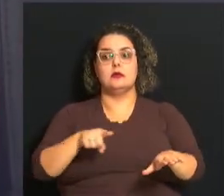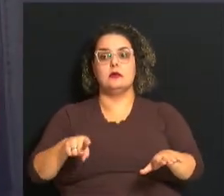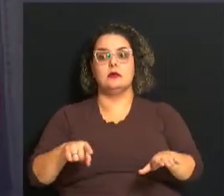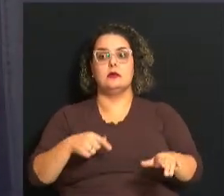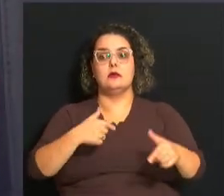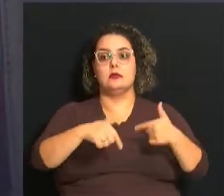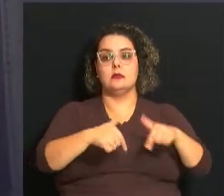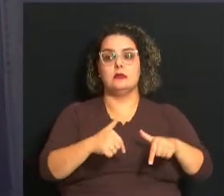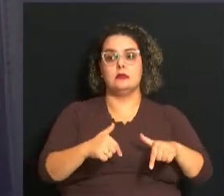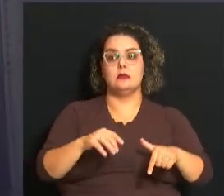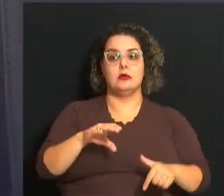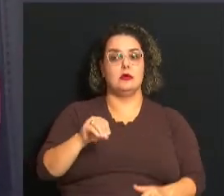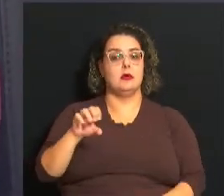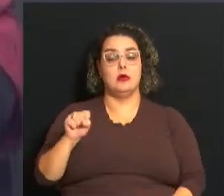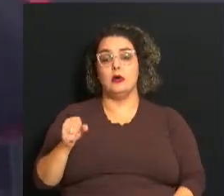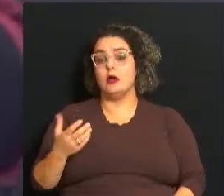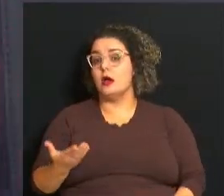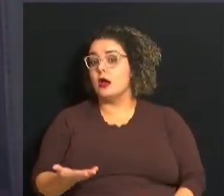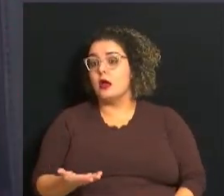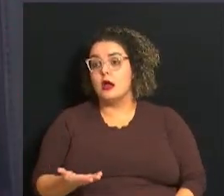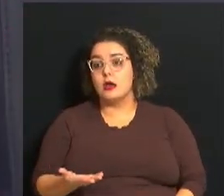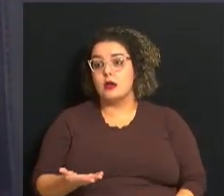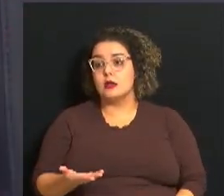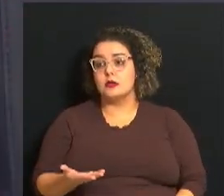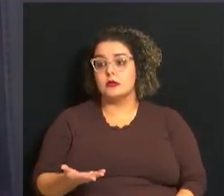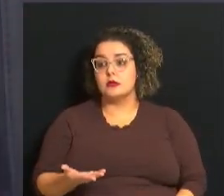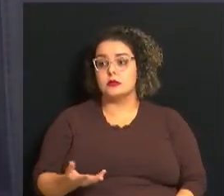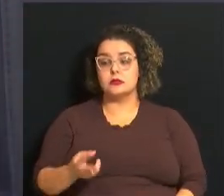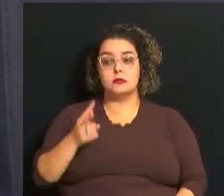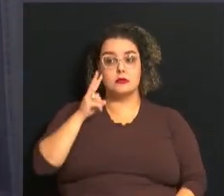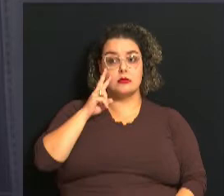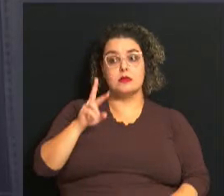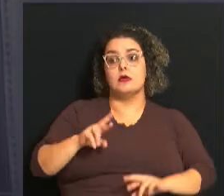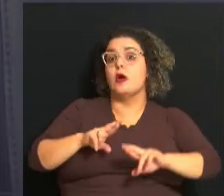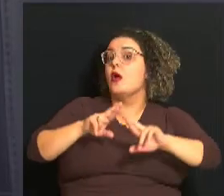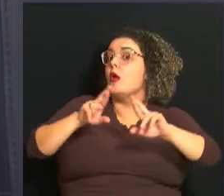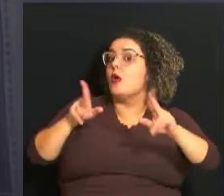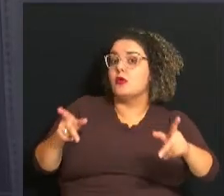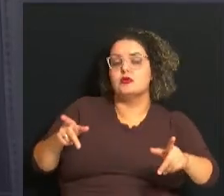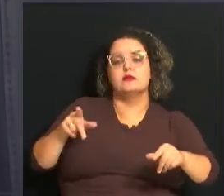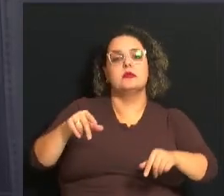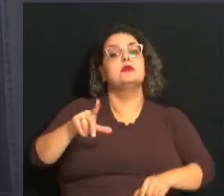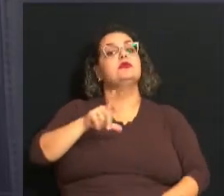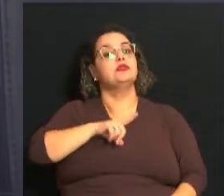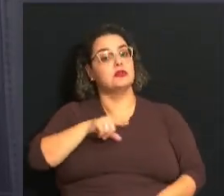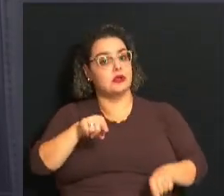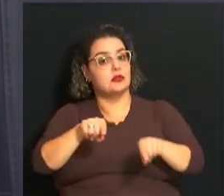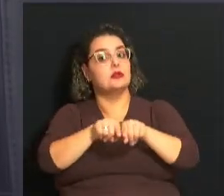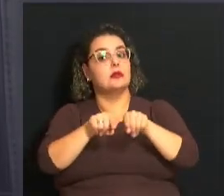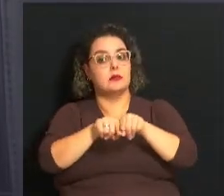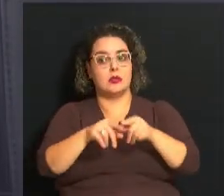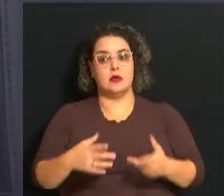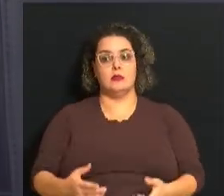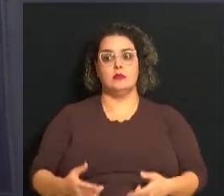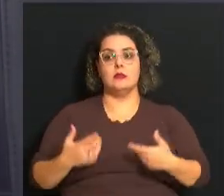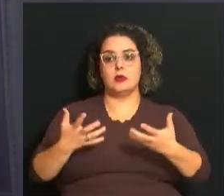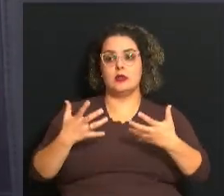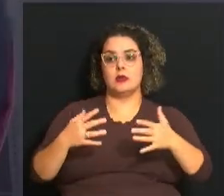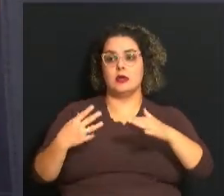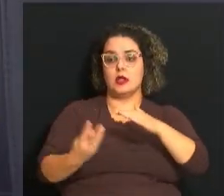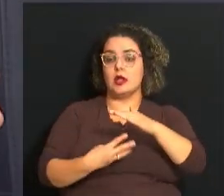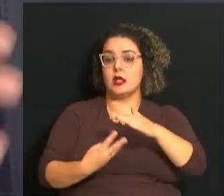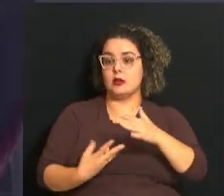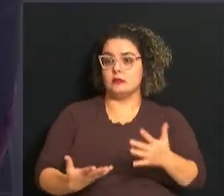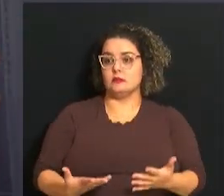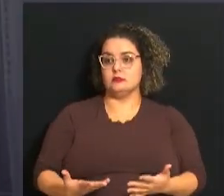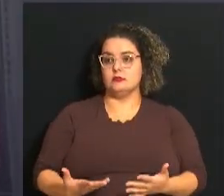trabalhar não é se tá certo assim veja o inverso existe também porque o que eles querem terceirizar ou seja